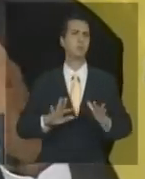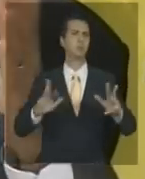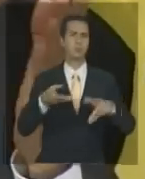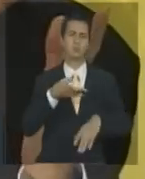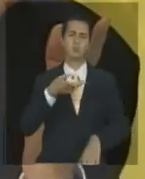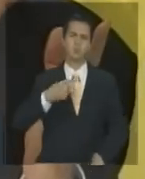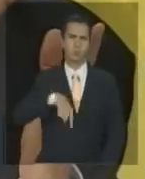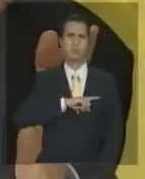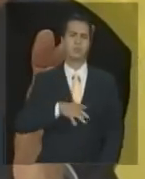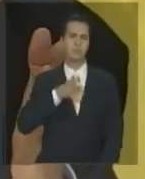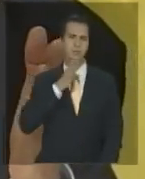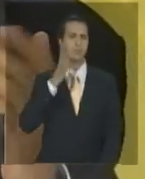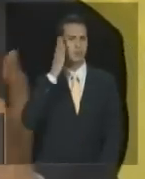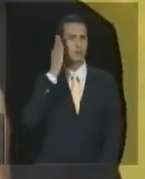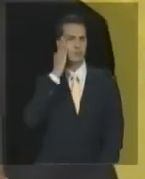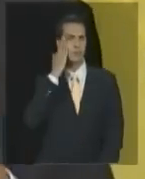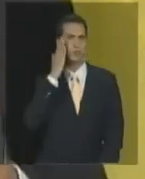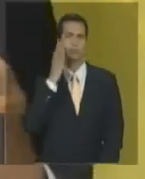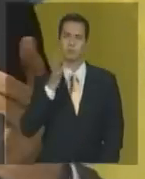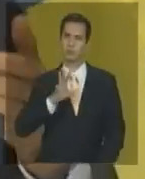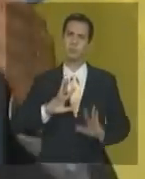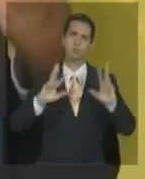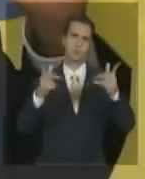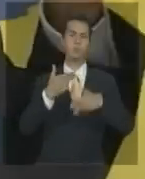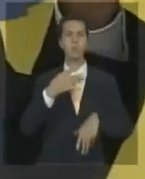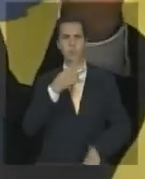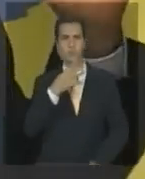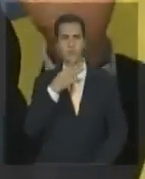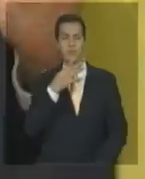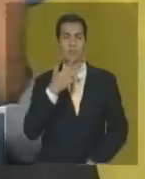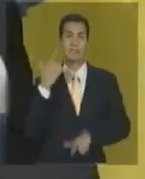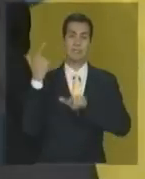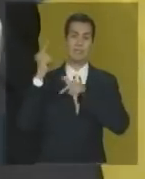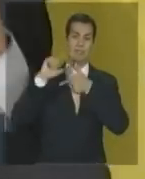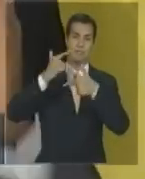disso, independente da pesquisa. Todos nós sabemos que